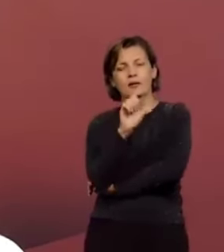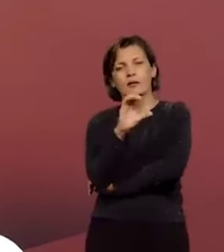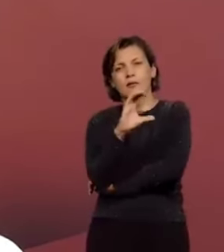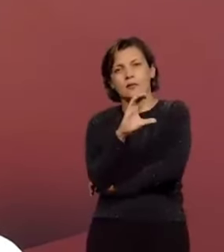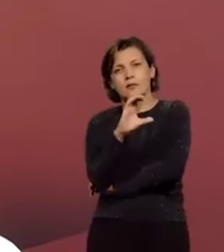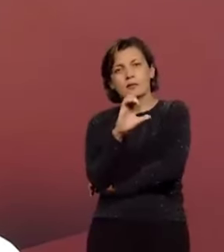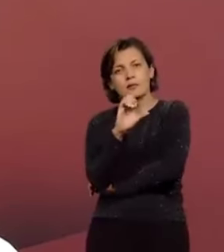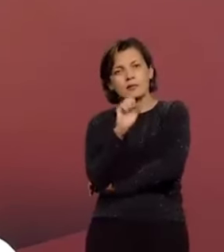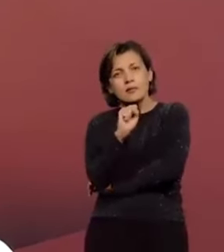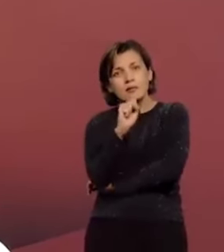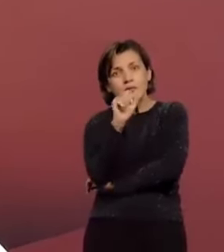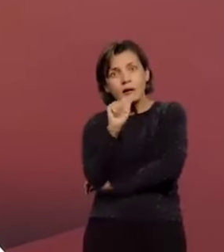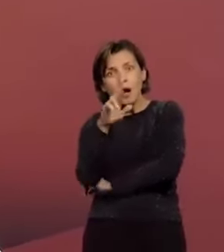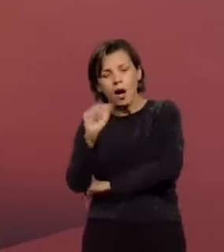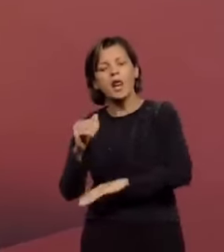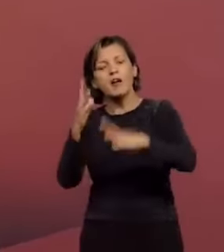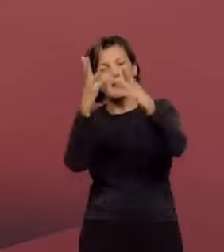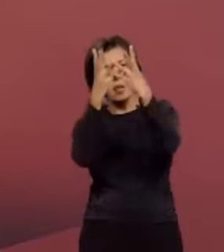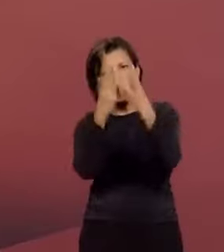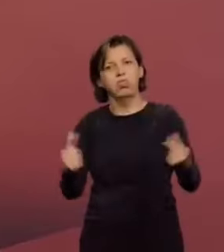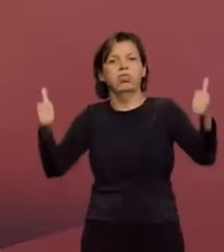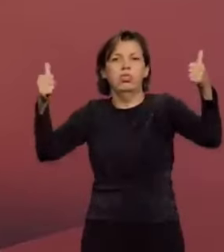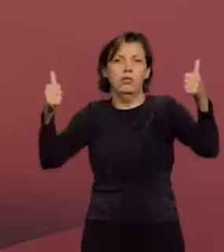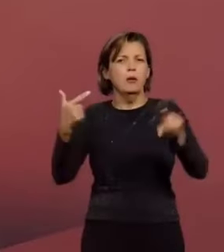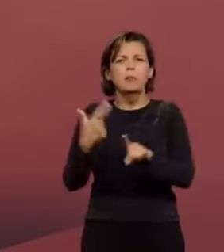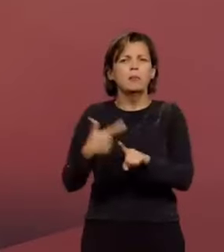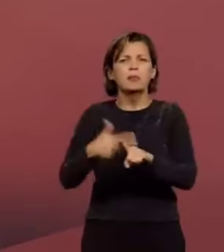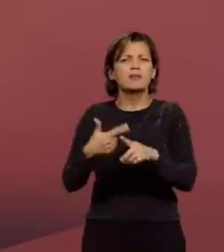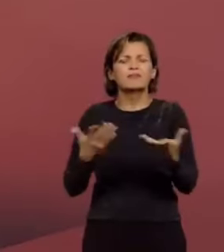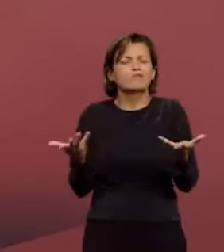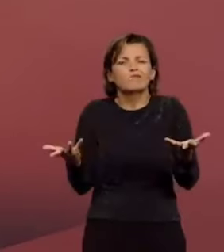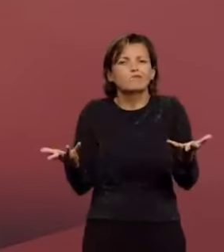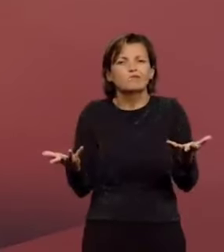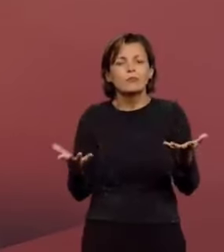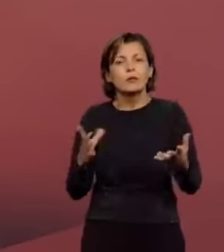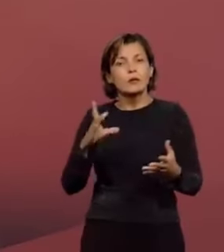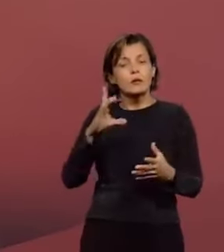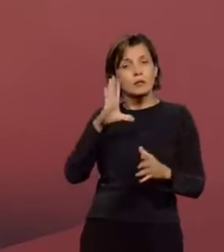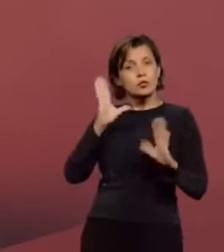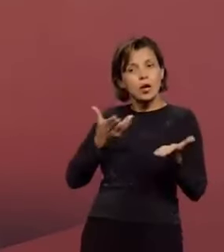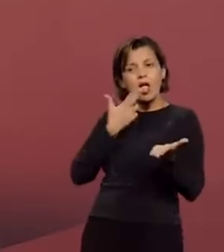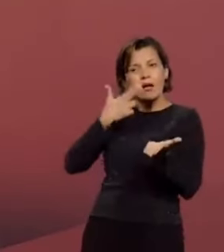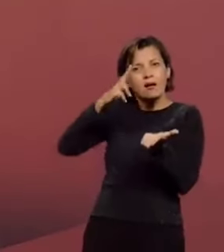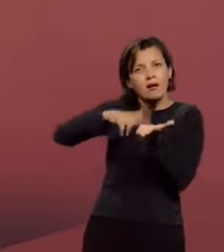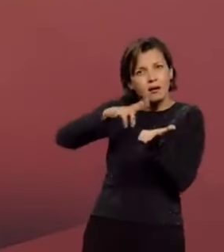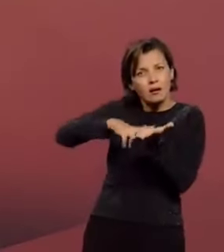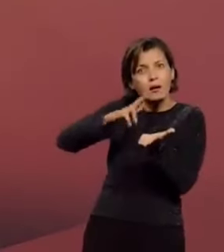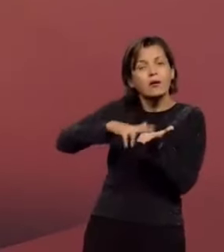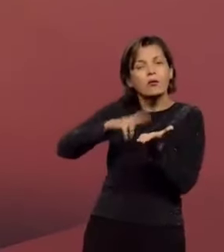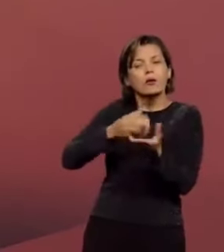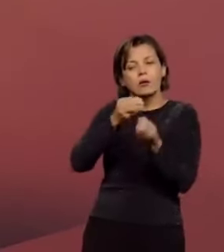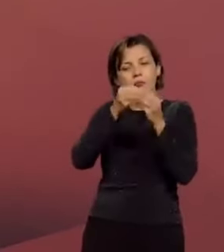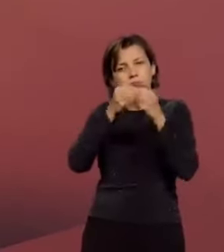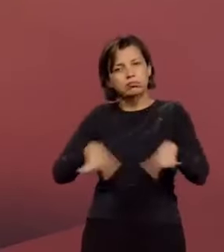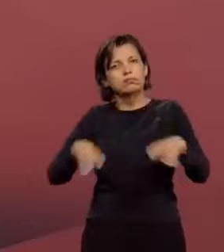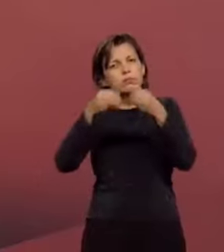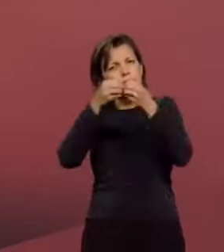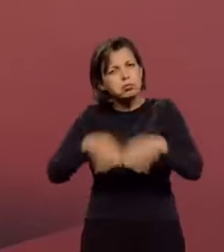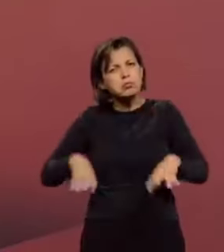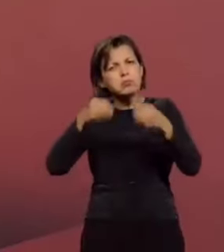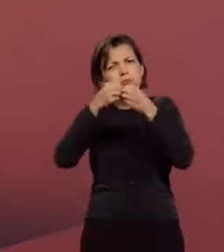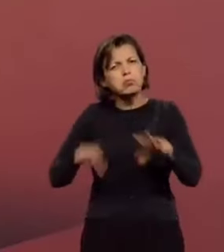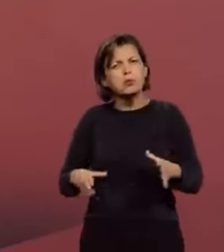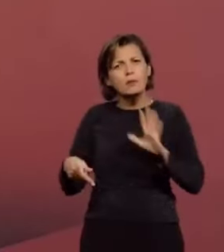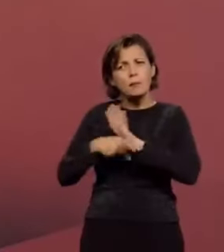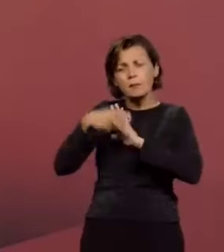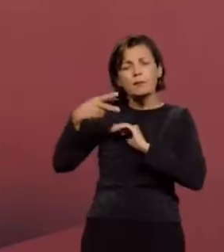não tem concorrente todo o governo do segundo governo do Lula até o último da Dilma os Correios estavam em prejuízo